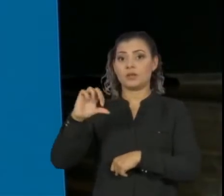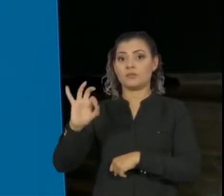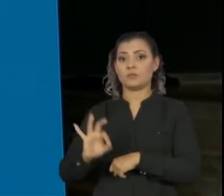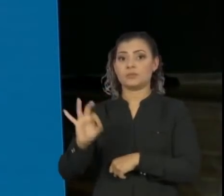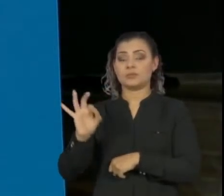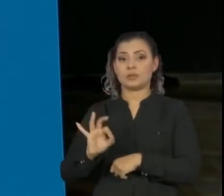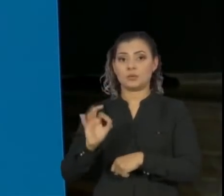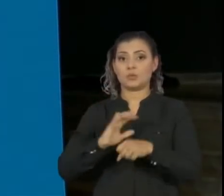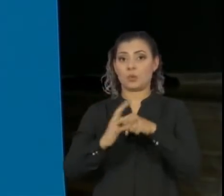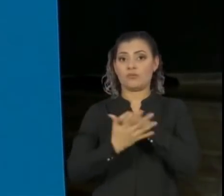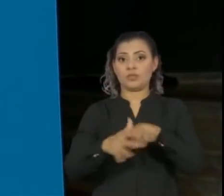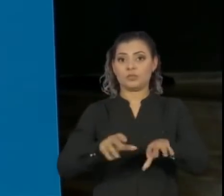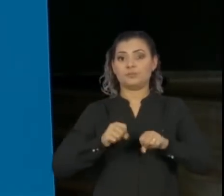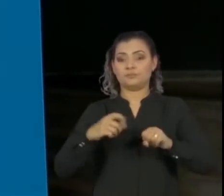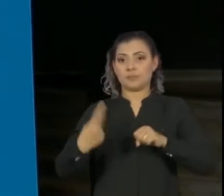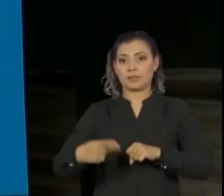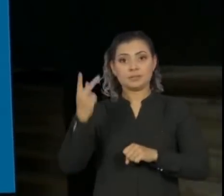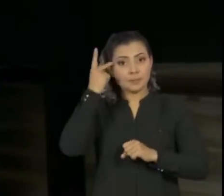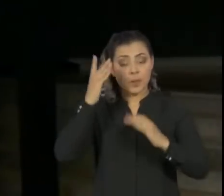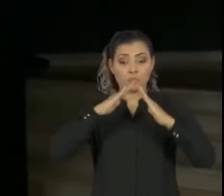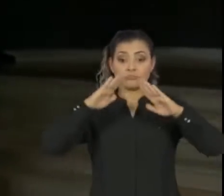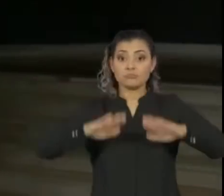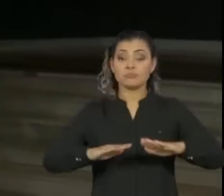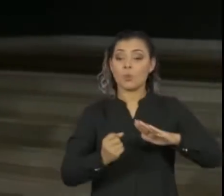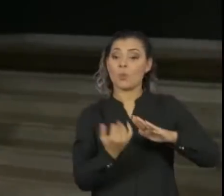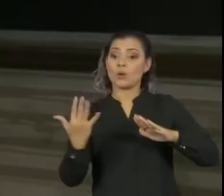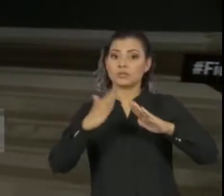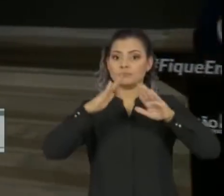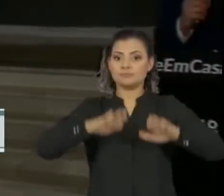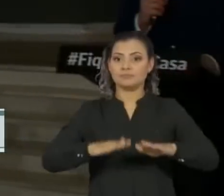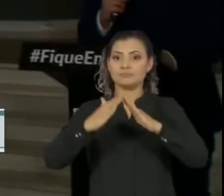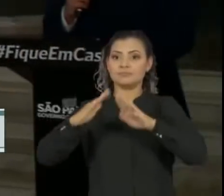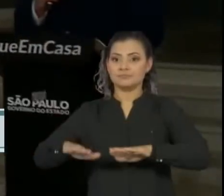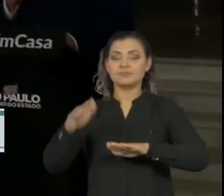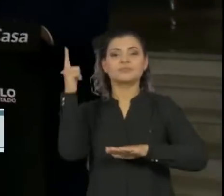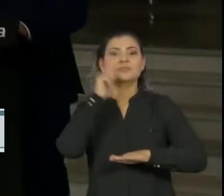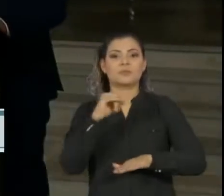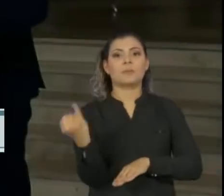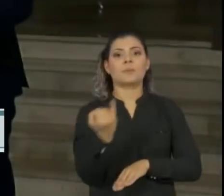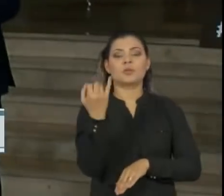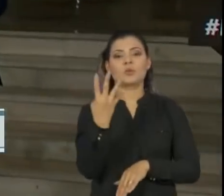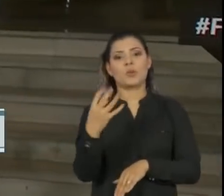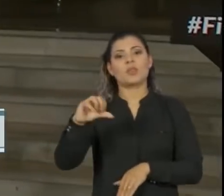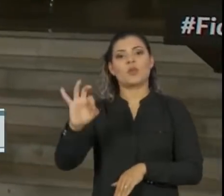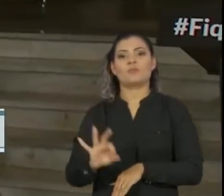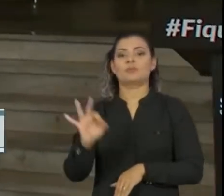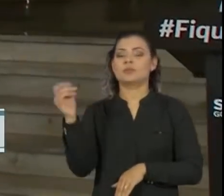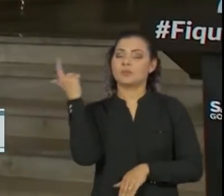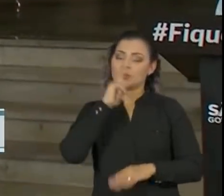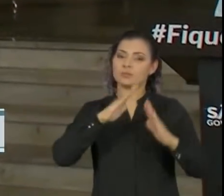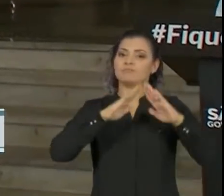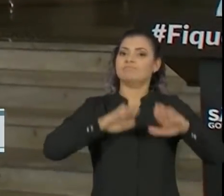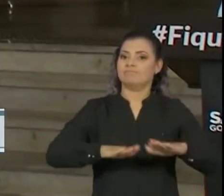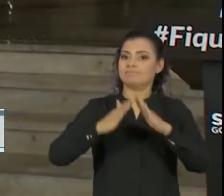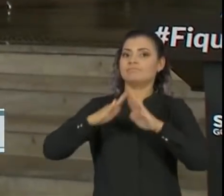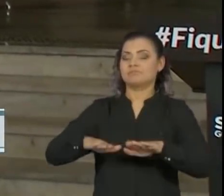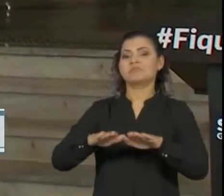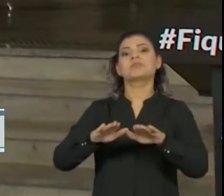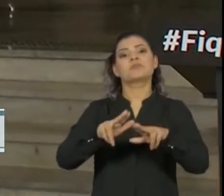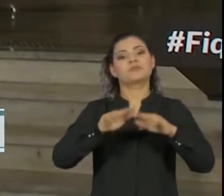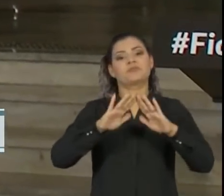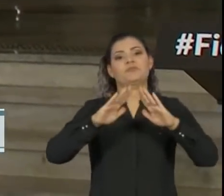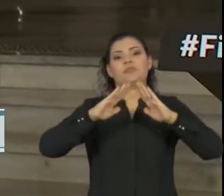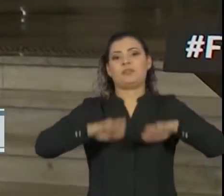49%. Portanto, estabilidade mantendo taxas importantes de isolamento social ao longo